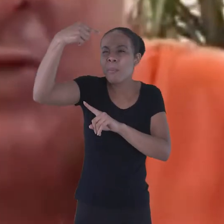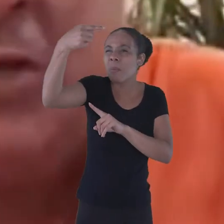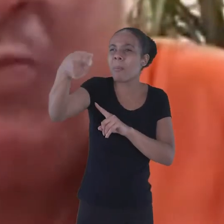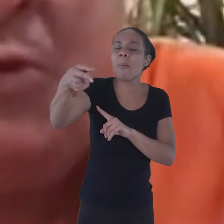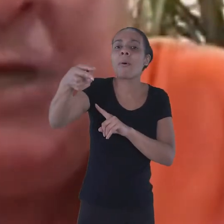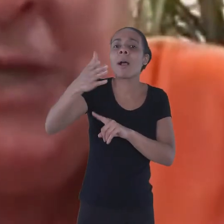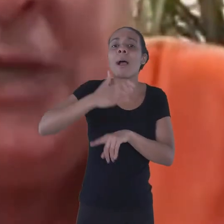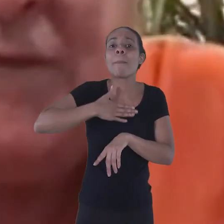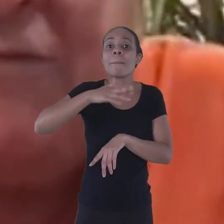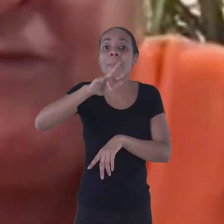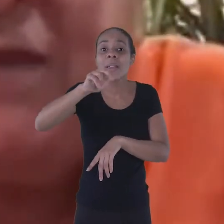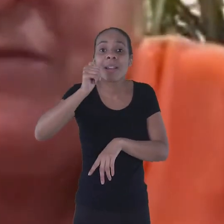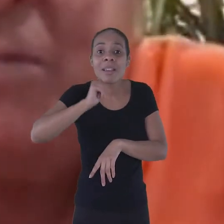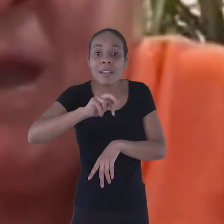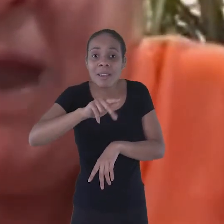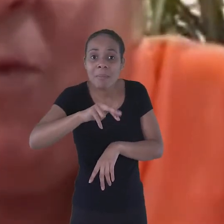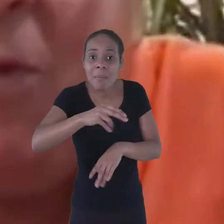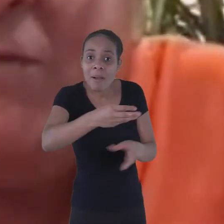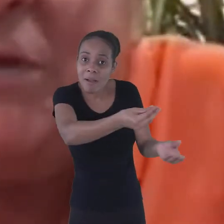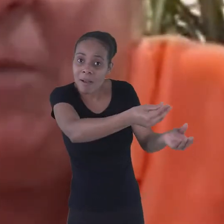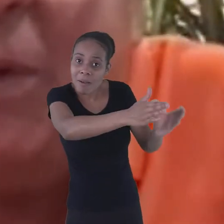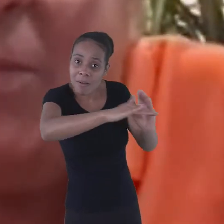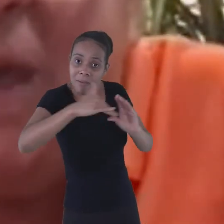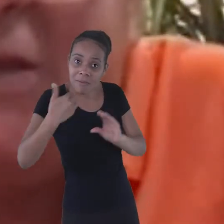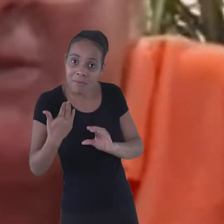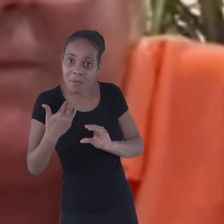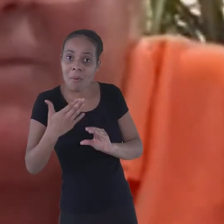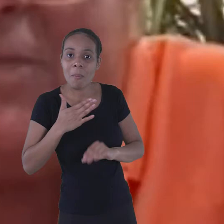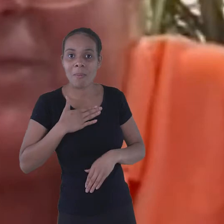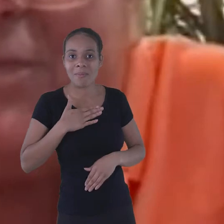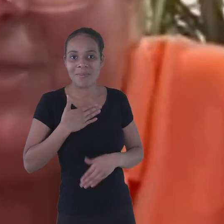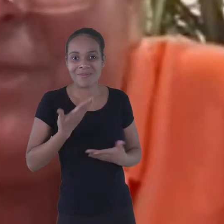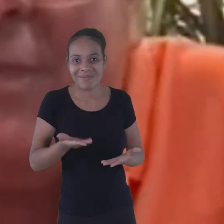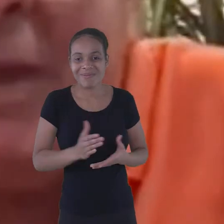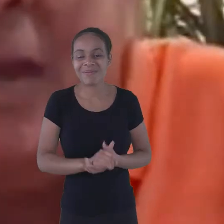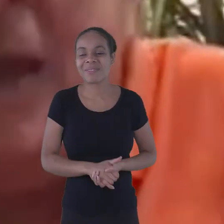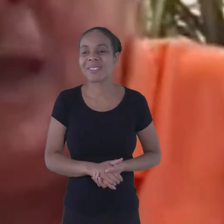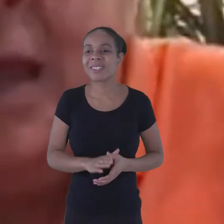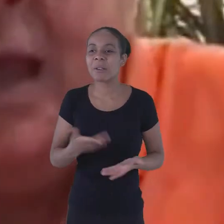muitas coisas bonitas. Ele fala sobre Mayakovsky, o Paulo Betti.